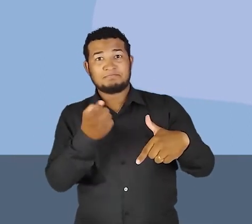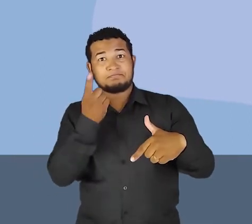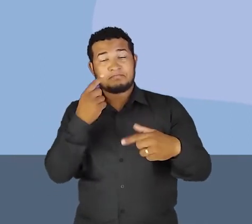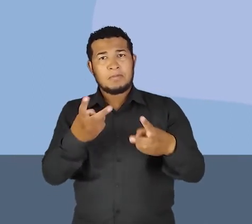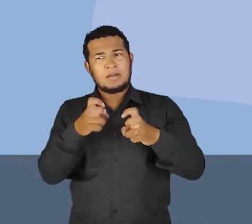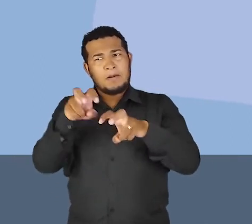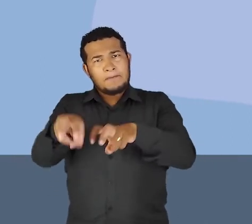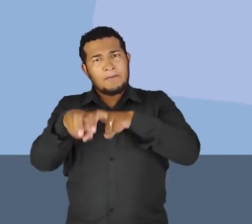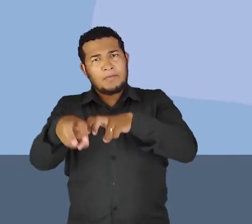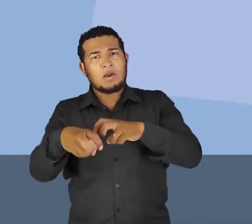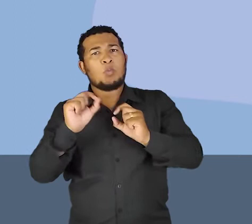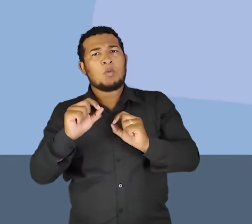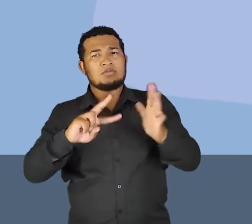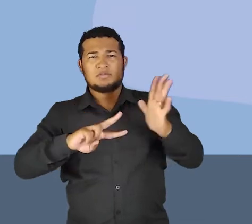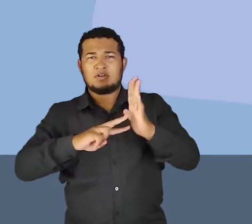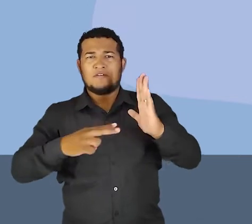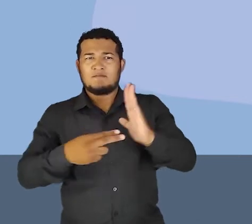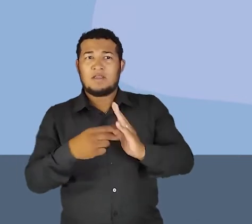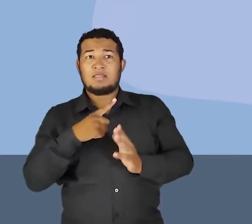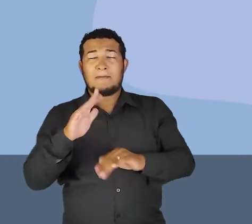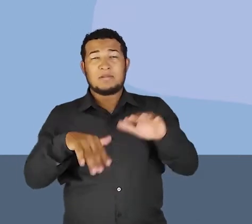camponesa, ela vai atender